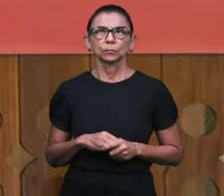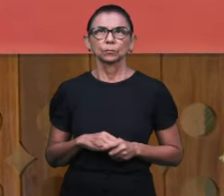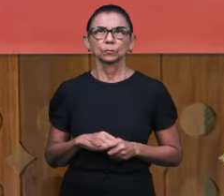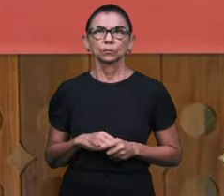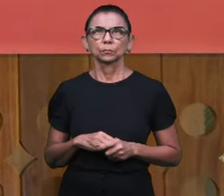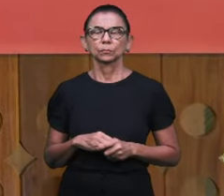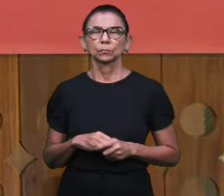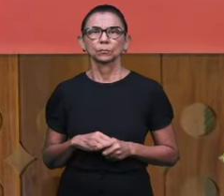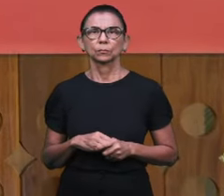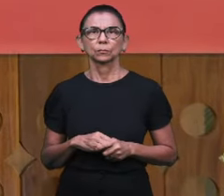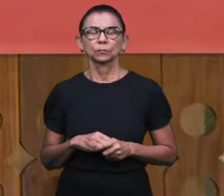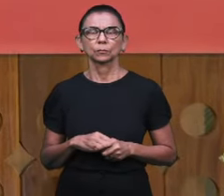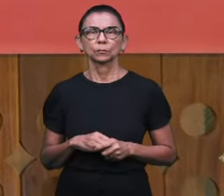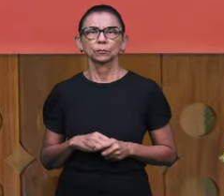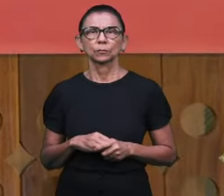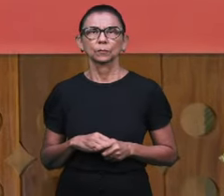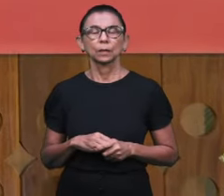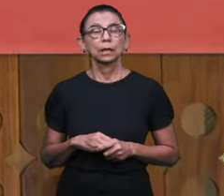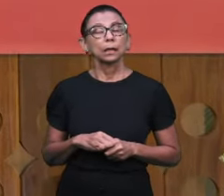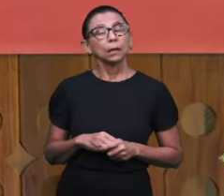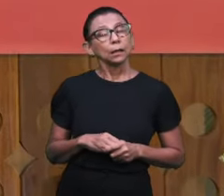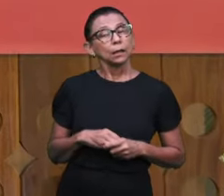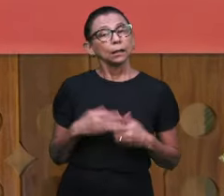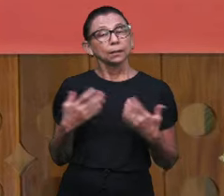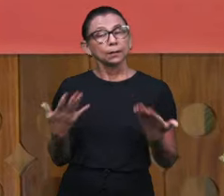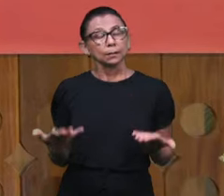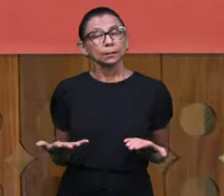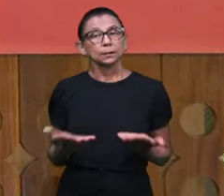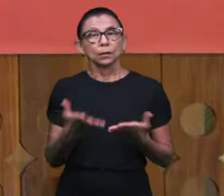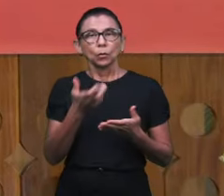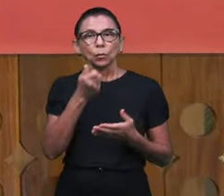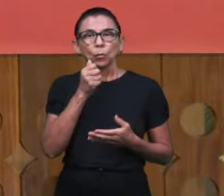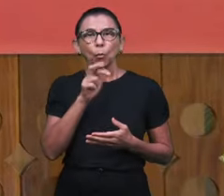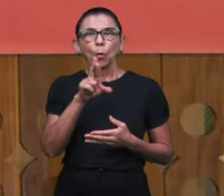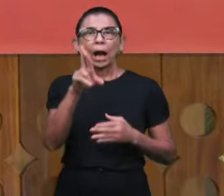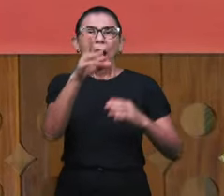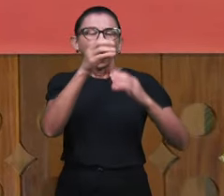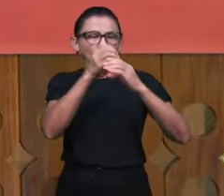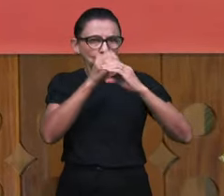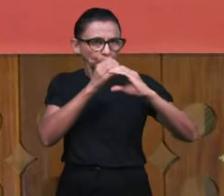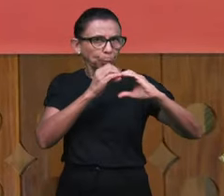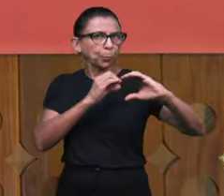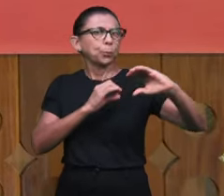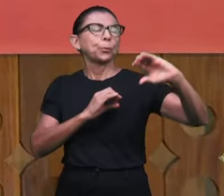que muitos não querem, a doutrina, eles não querem, porque passa